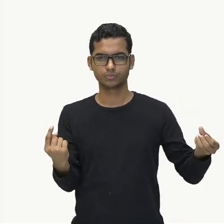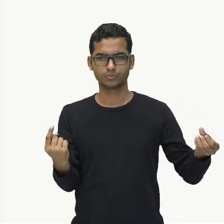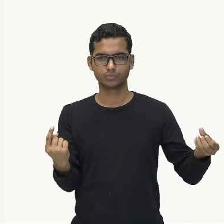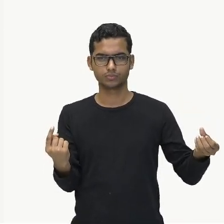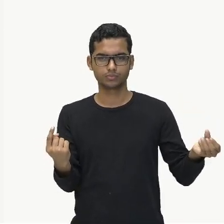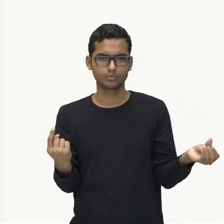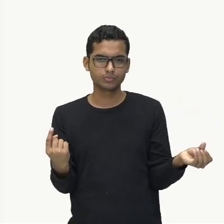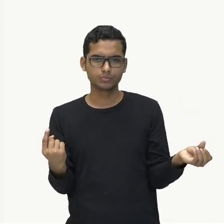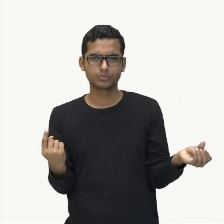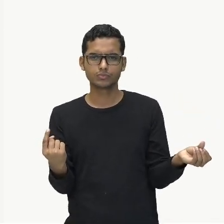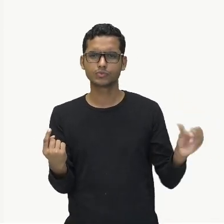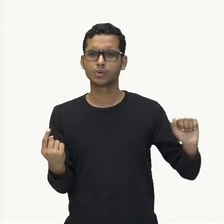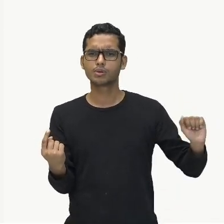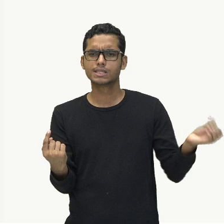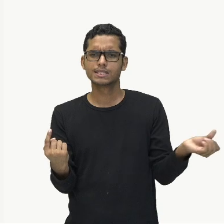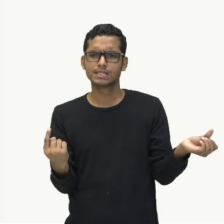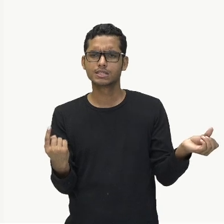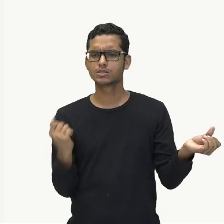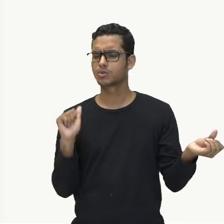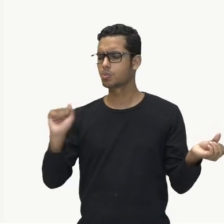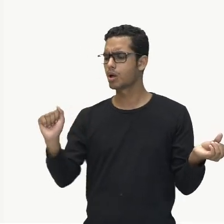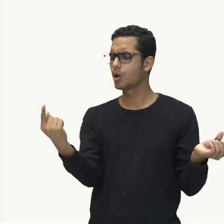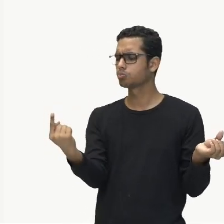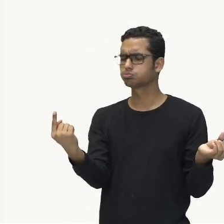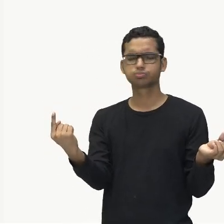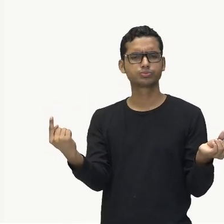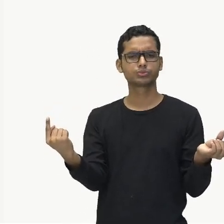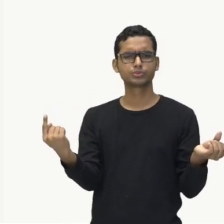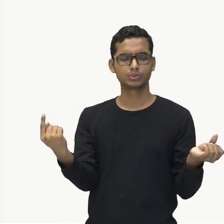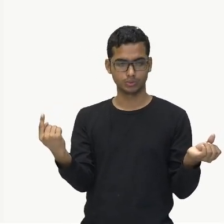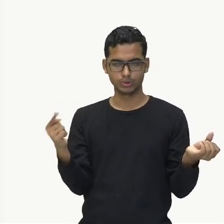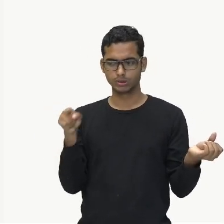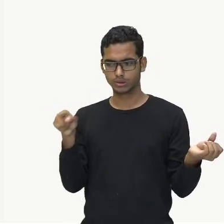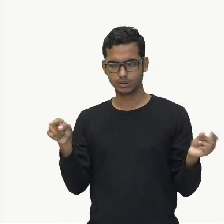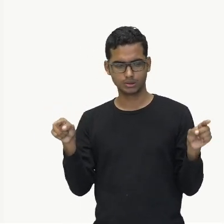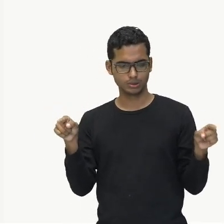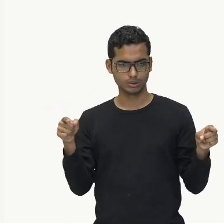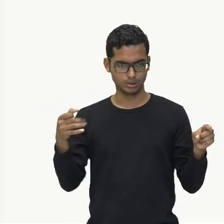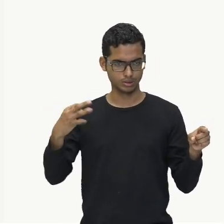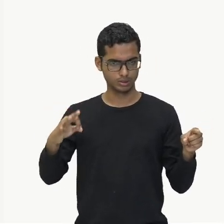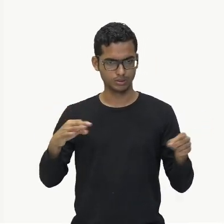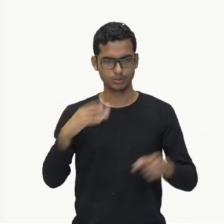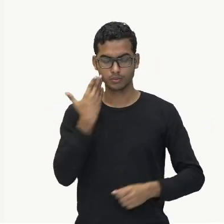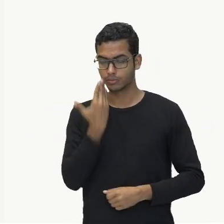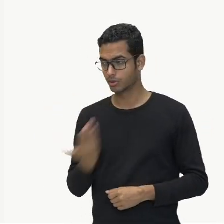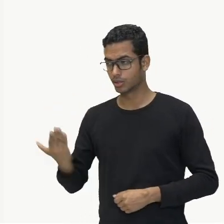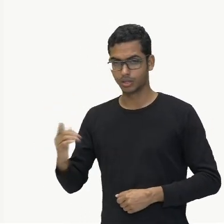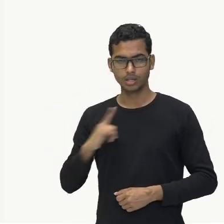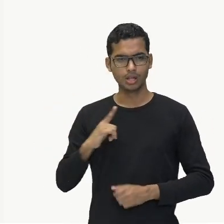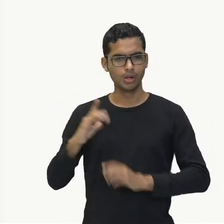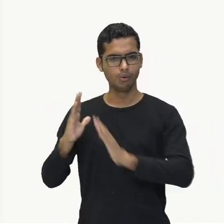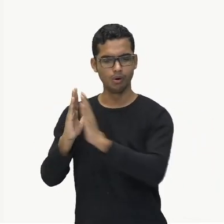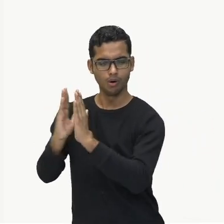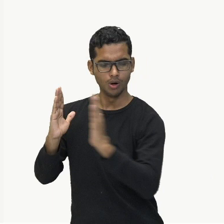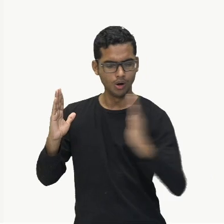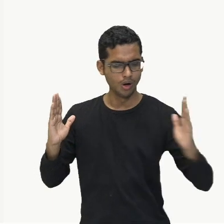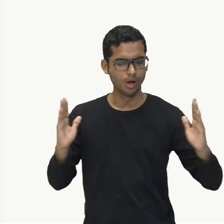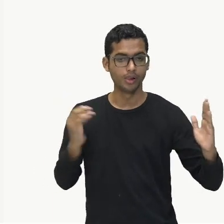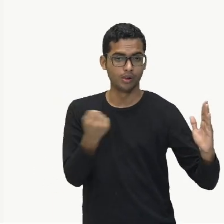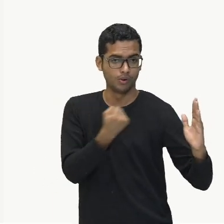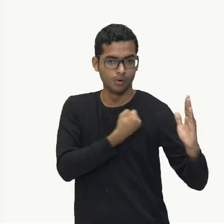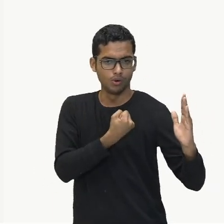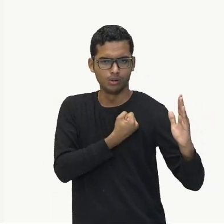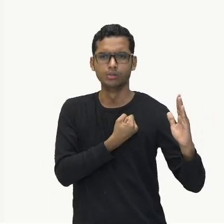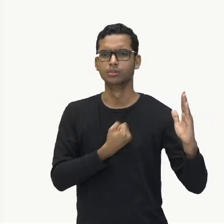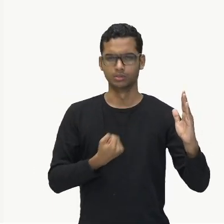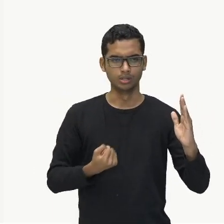Eu tenho o A1 e tenho o A6. Olha só. Eu tenho aqui uma sequência numérica. Eu